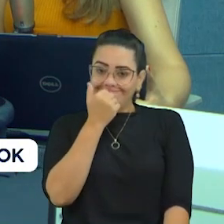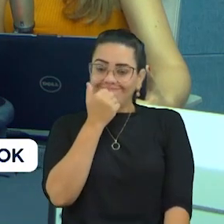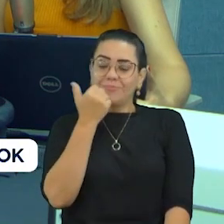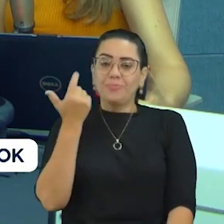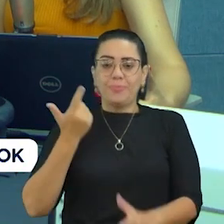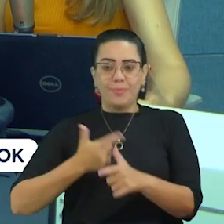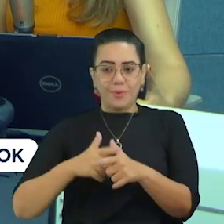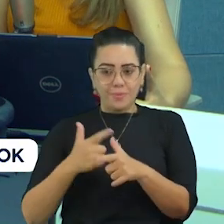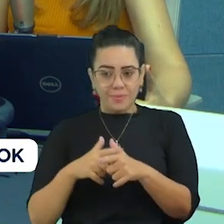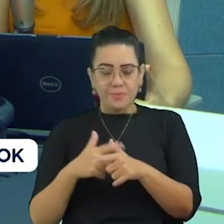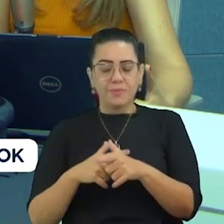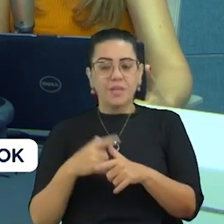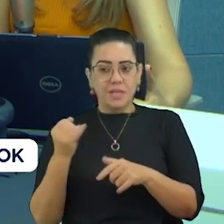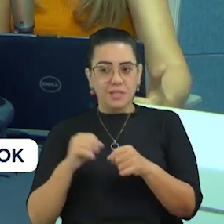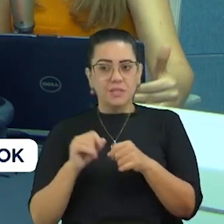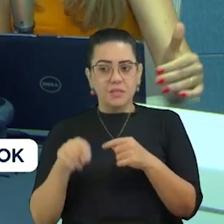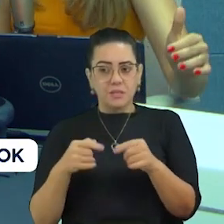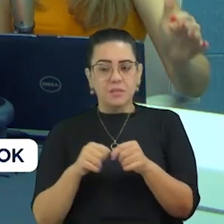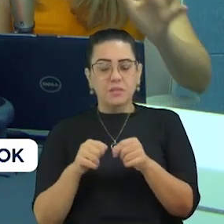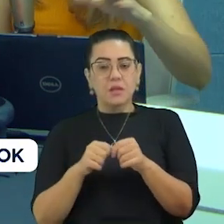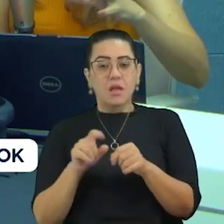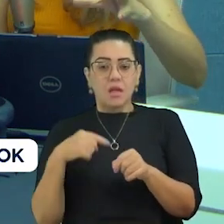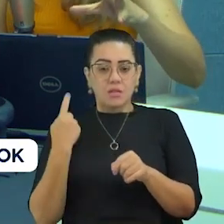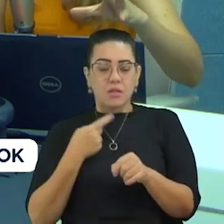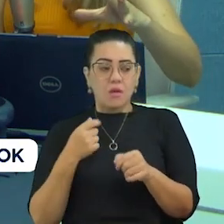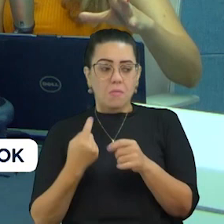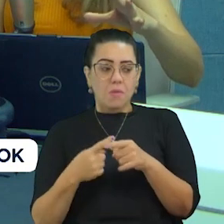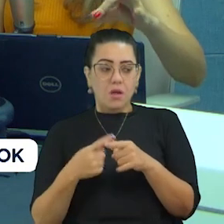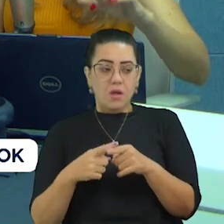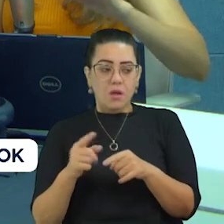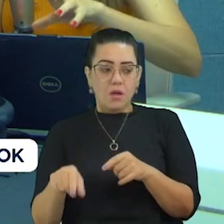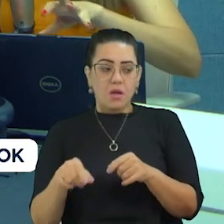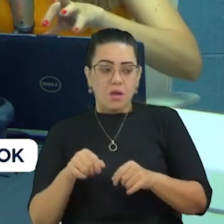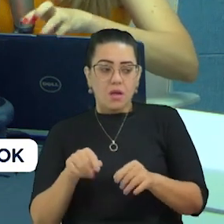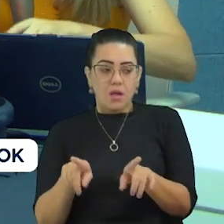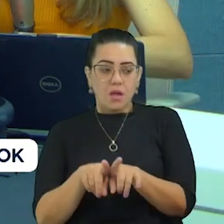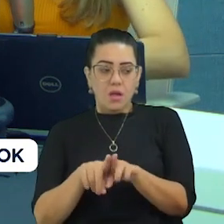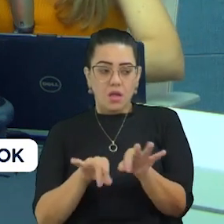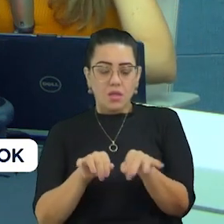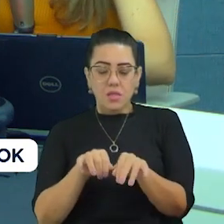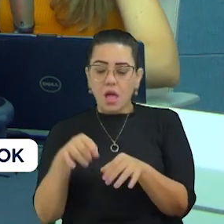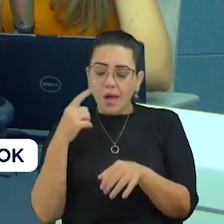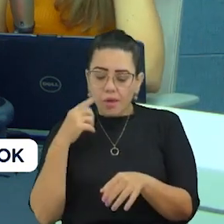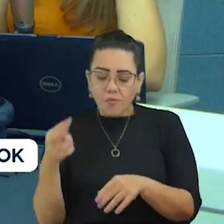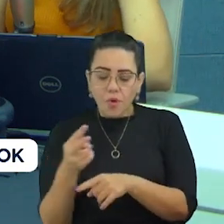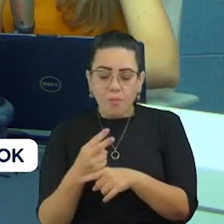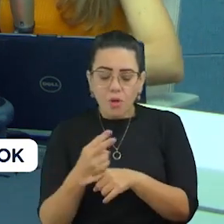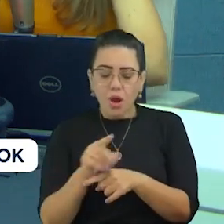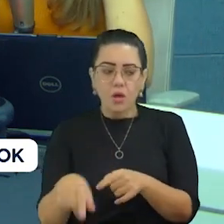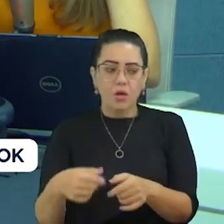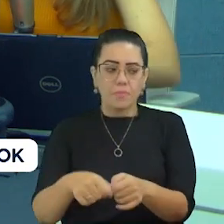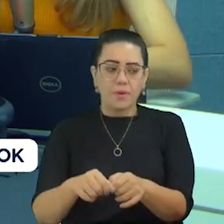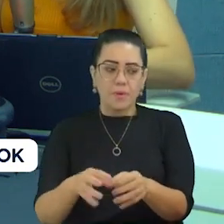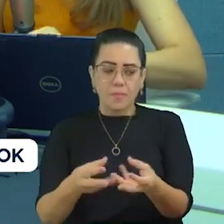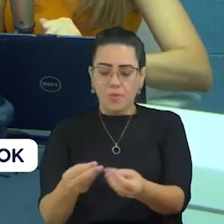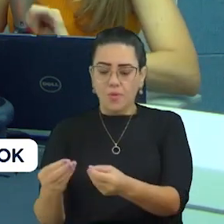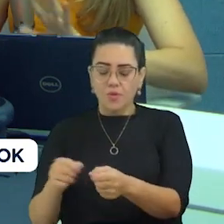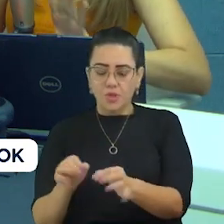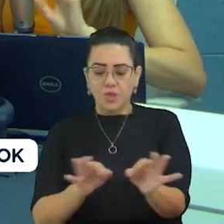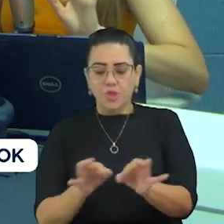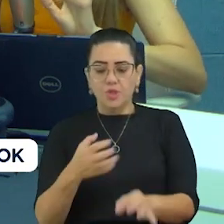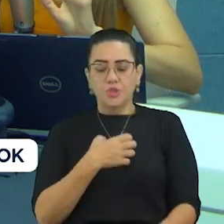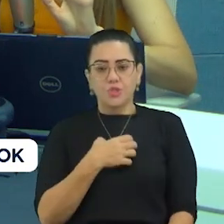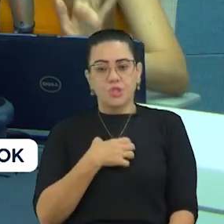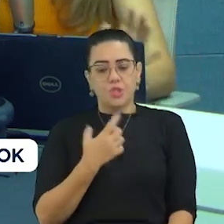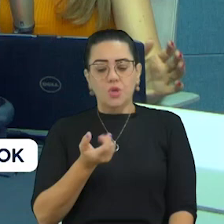causar problemas. E isso gera automedicação, porque a gente abre a caixinha e fala assim, ah, acho que eu vou procurar um aqui para eu tomar. Eu tenho bastante aqui, vou dar um jeitinho e